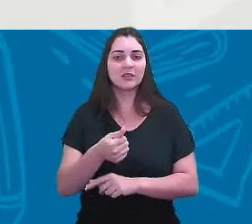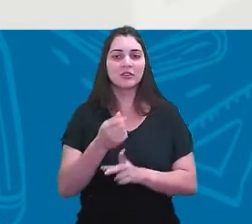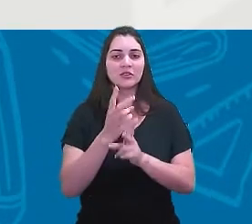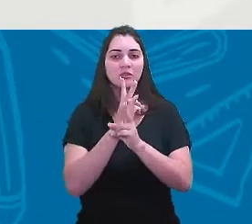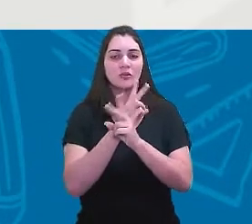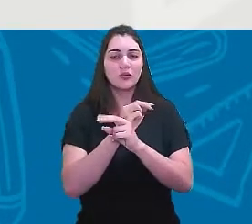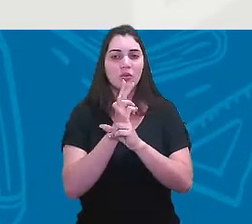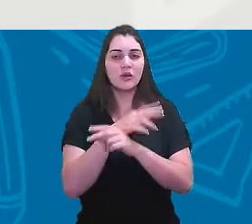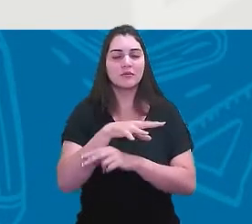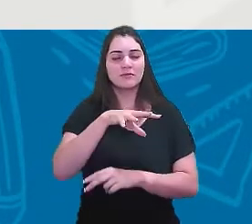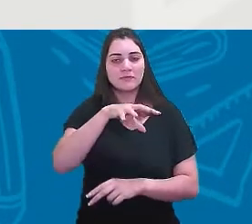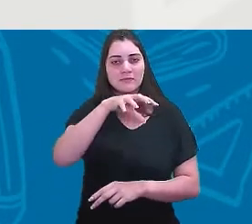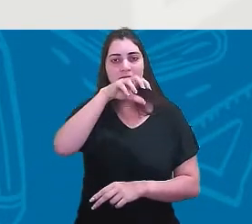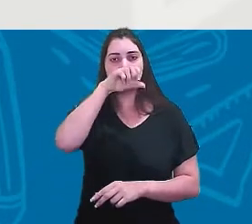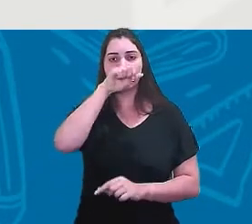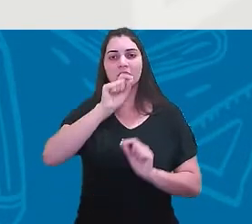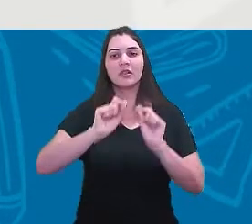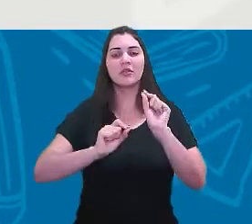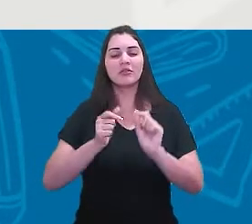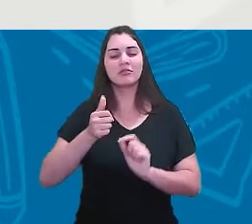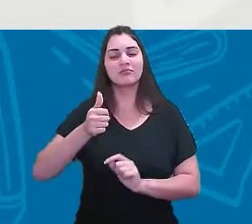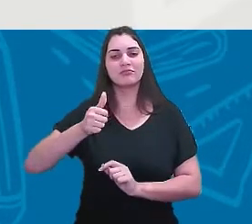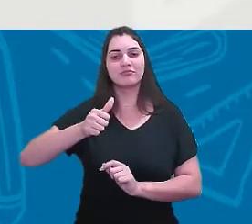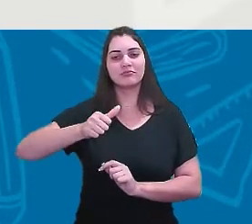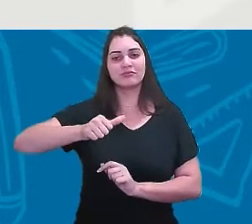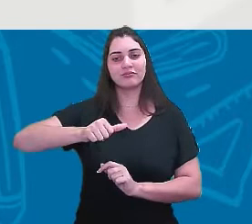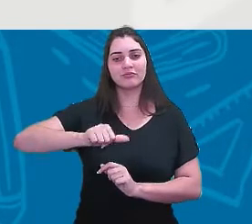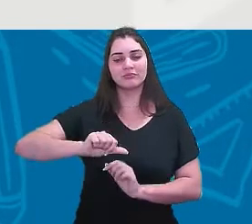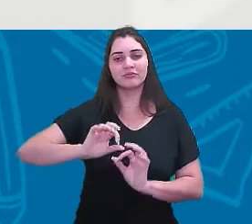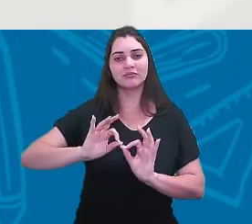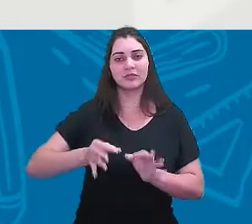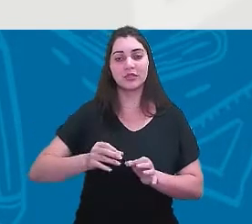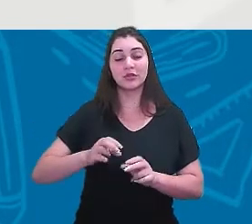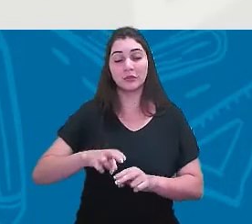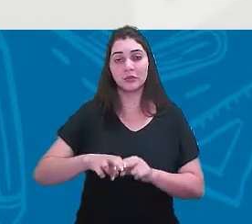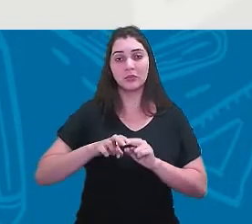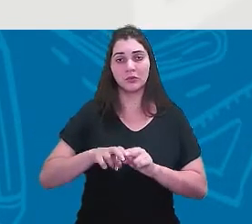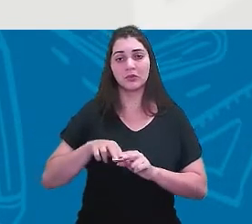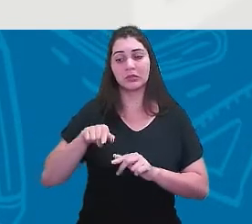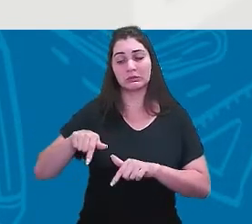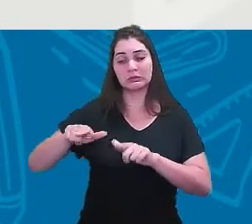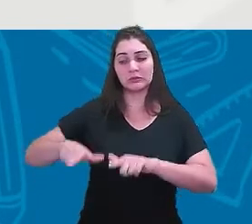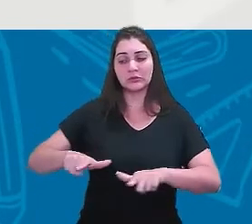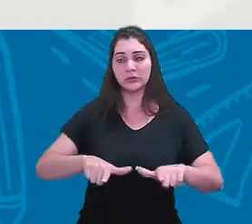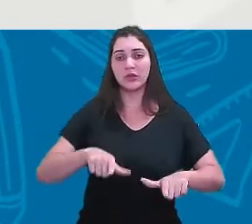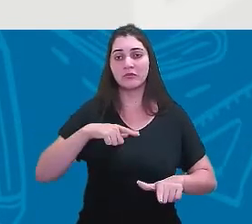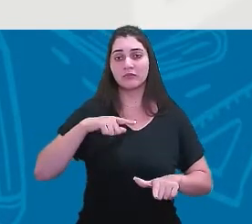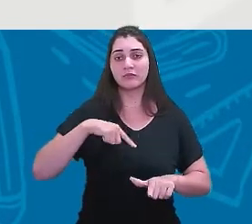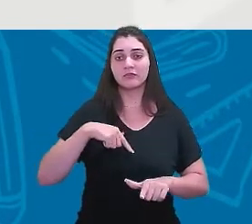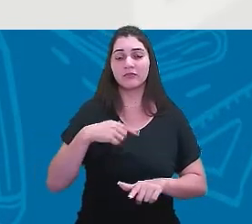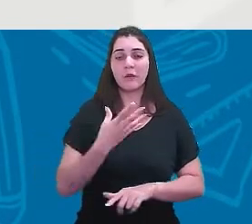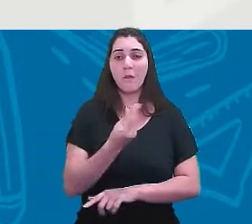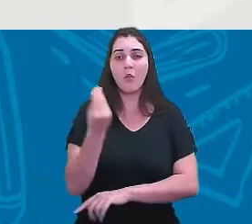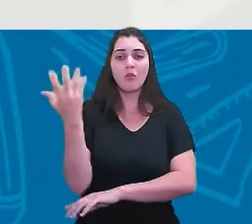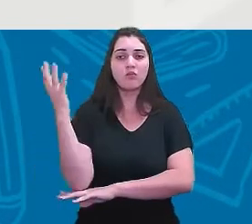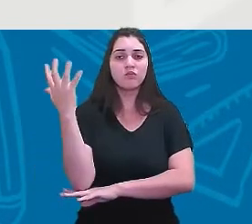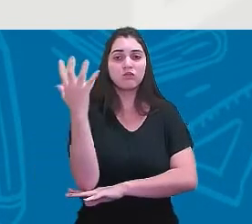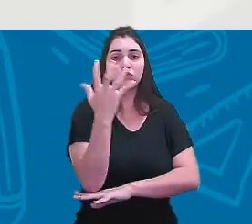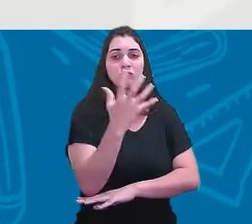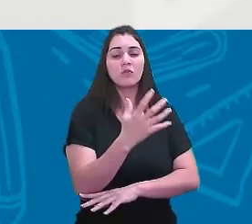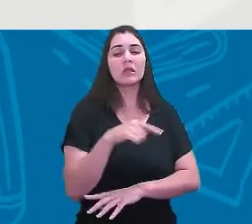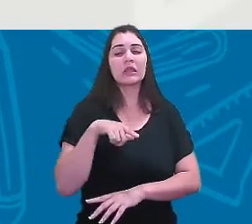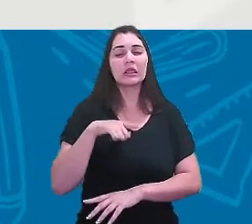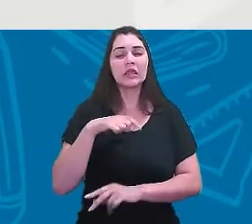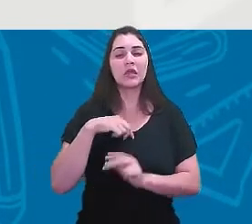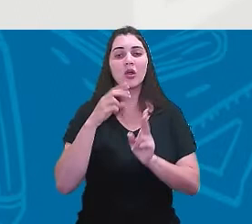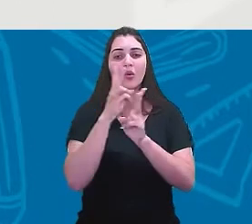qualidade do ar que a gente respira, ela vai diminuir, tá certo? Portanto, ambientes que têm muitas árvores são ambientes que têm o ar mais